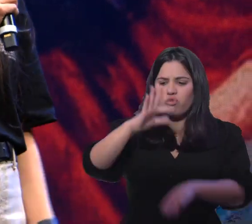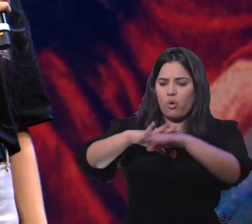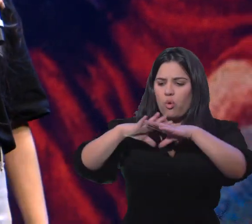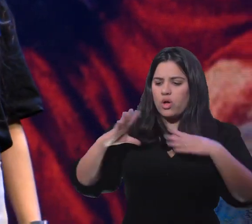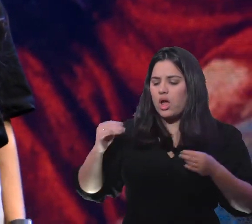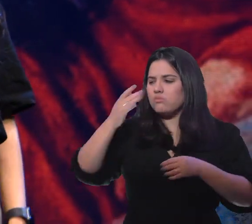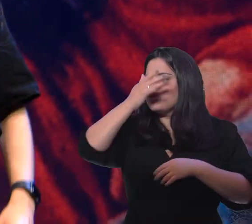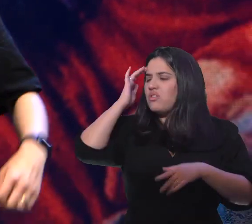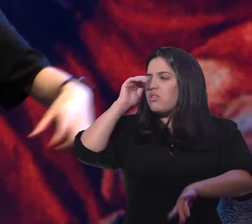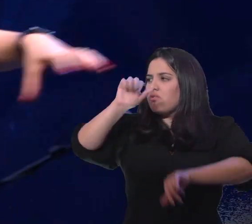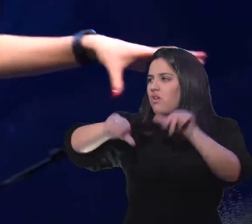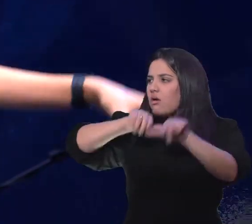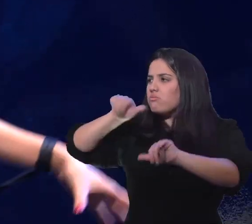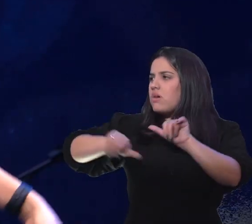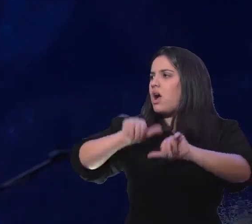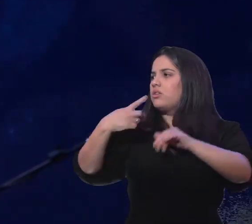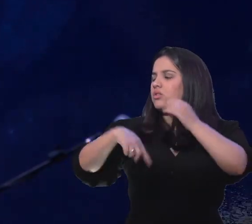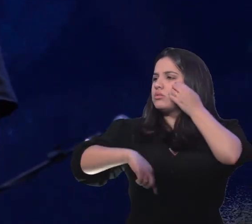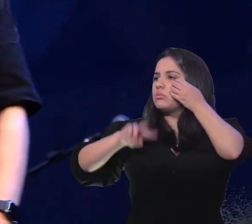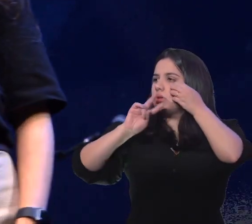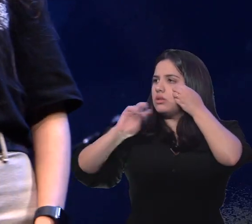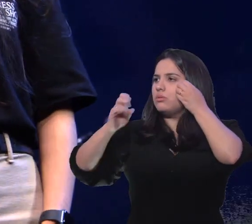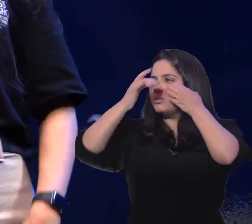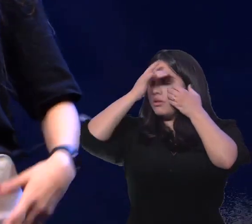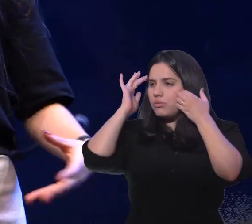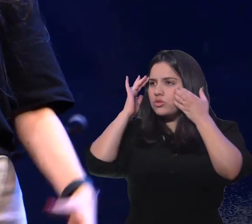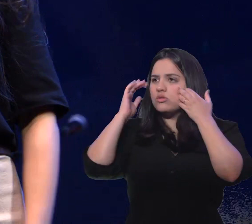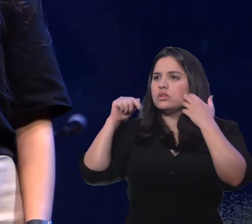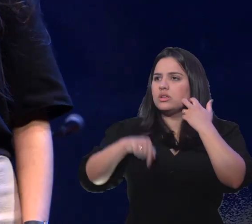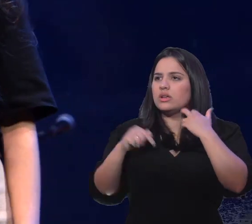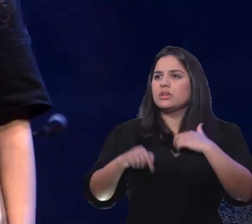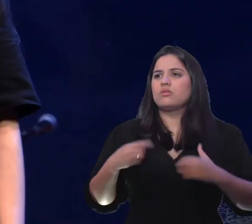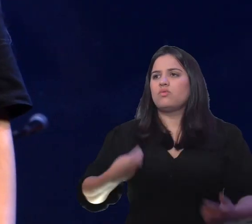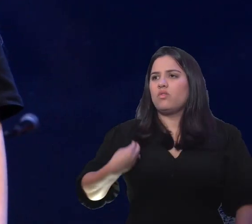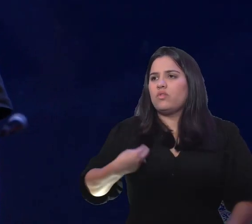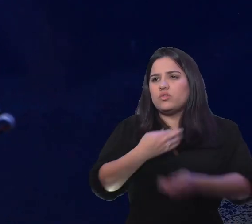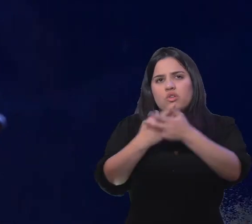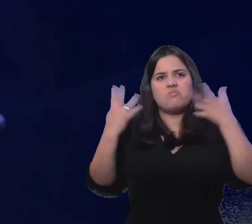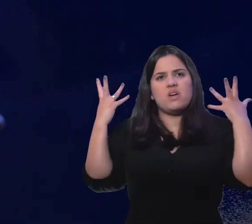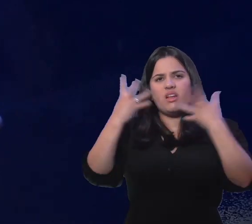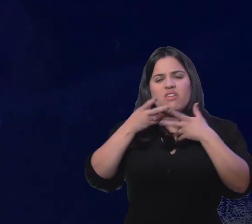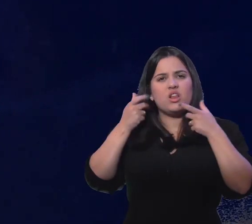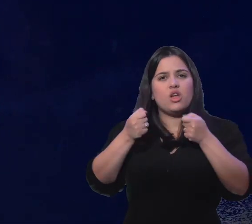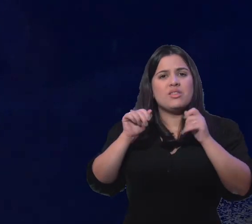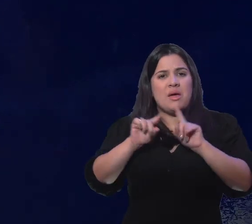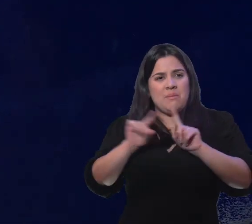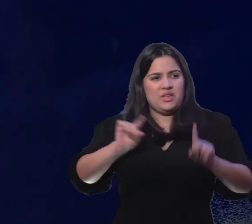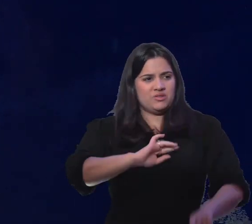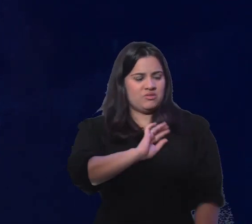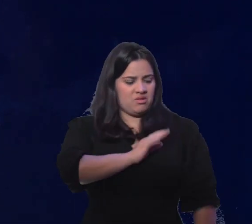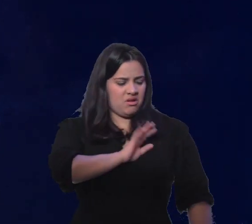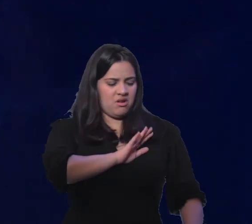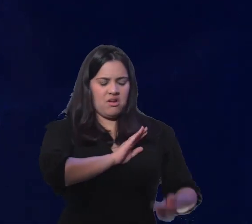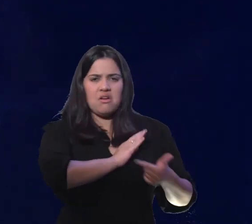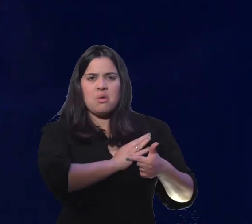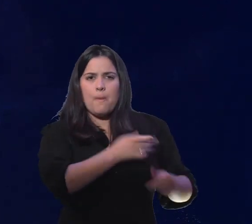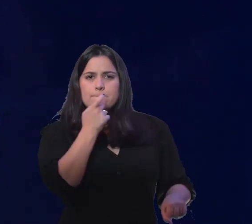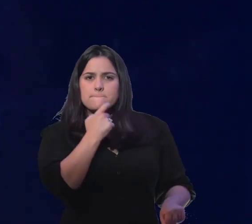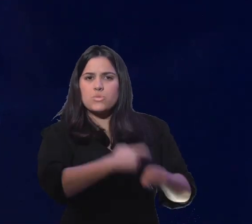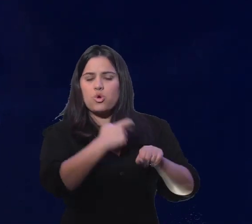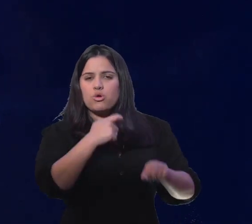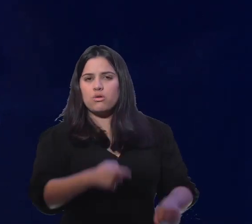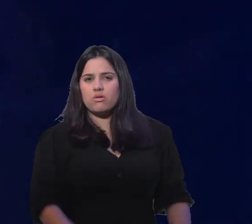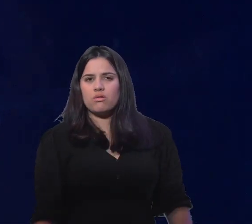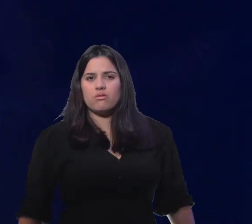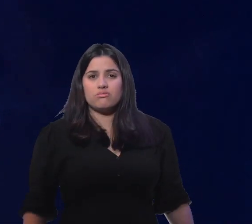foram transformadas. A gente vê as pessoas ao nosso redor vivendo coisas incríveis, mas o nosso coração se endurece por causa da